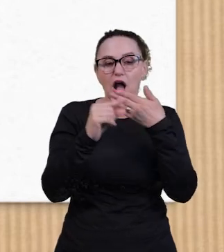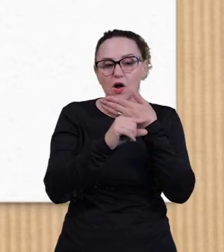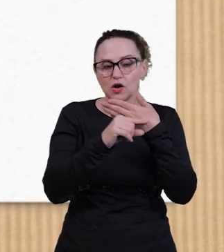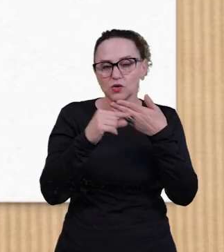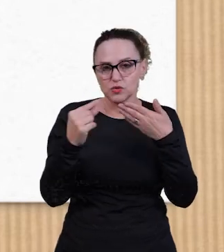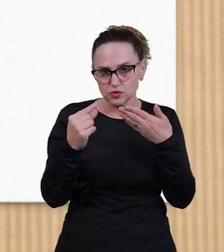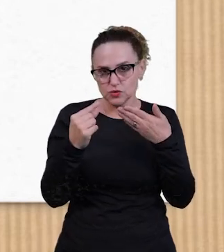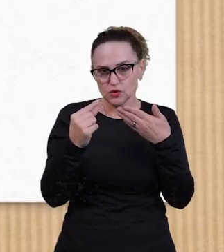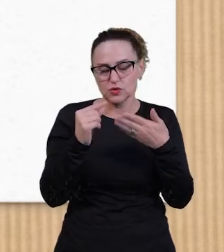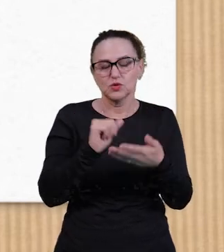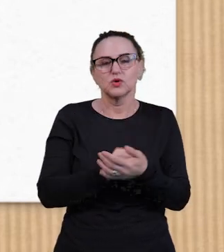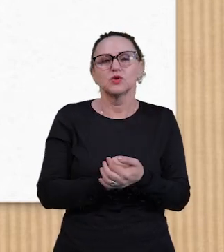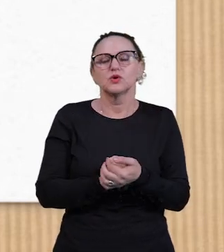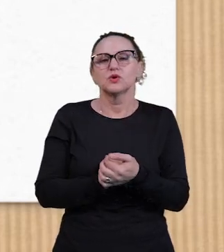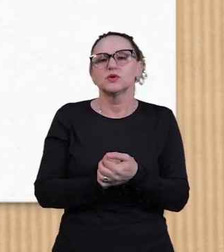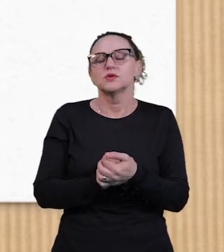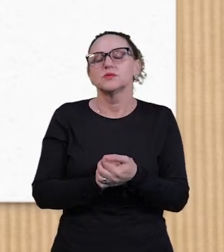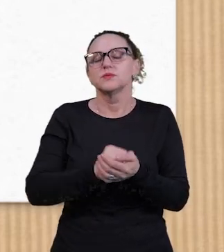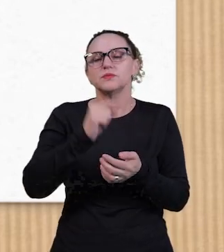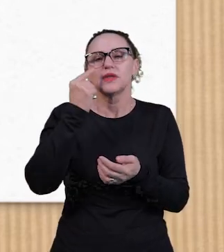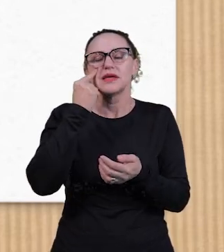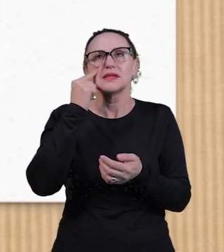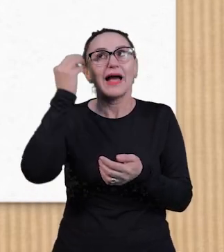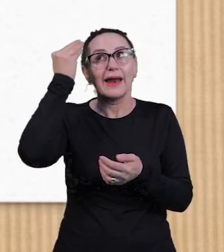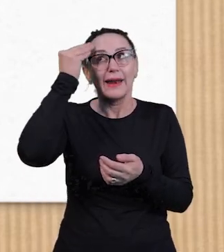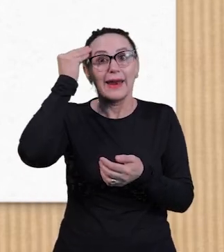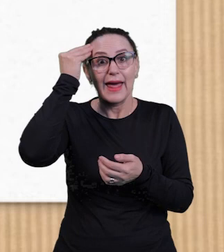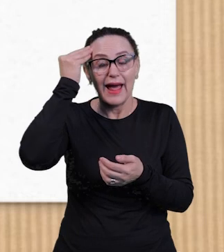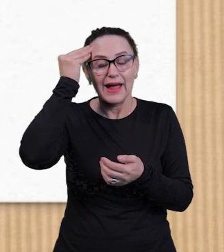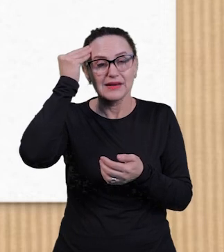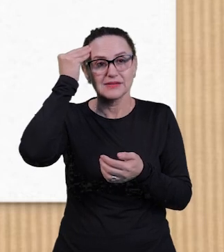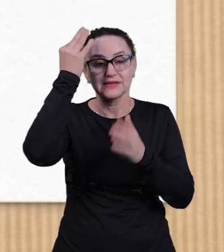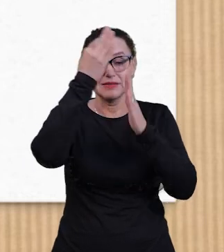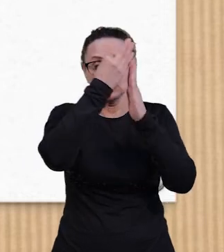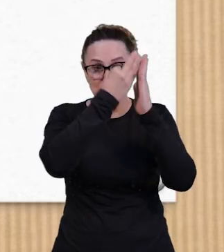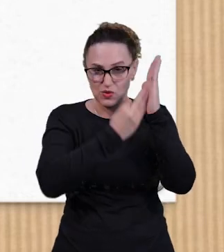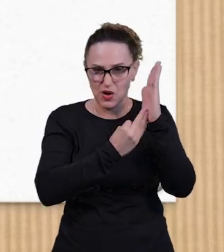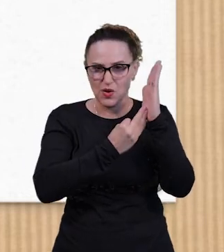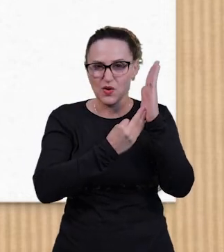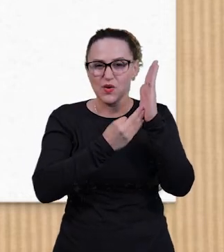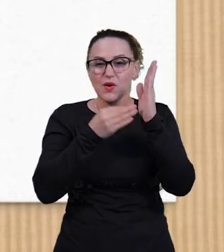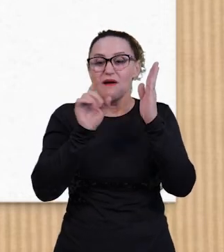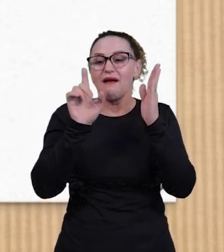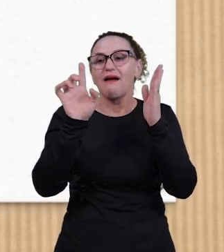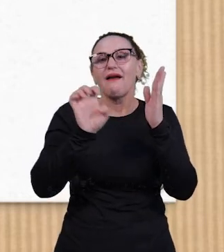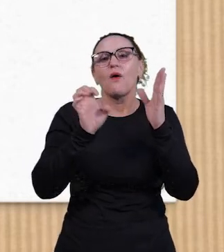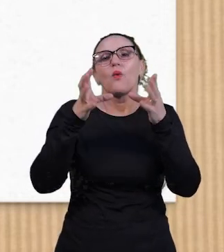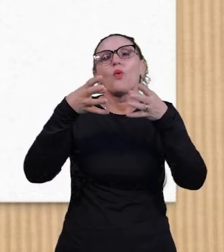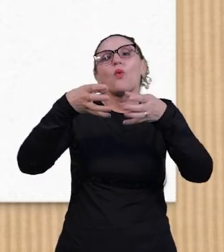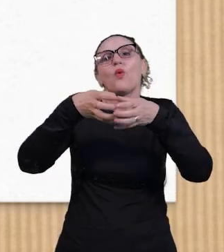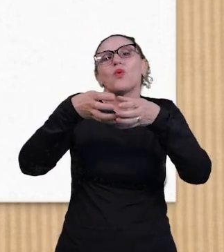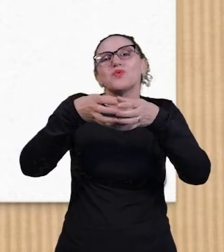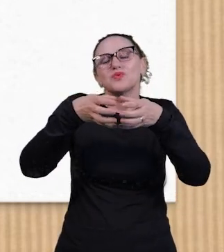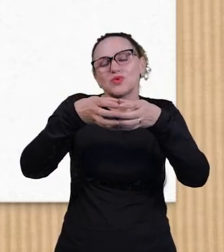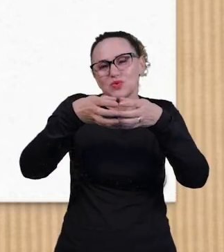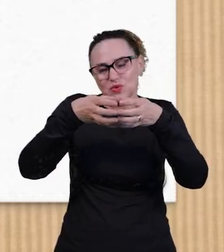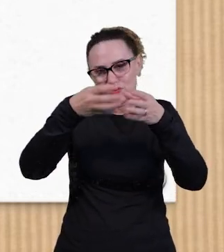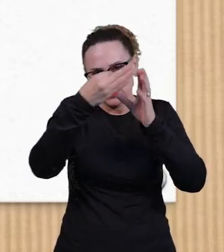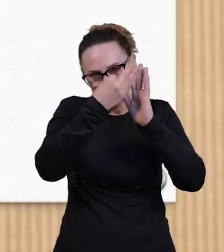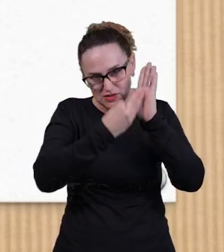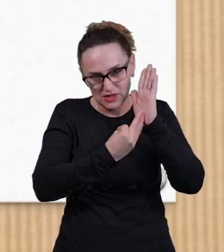complementares, por exemplo. A análise textual visa dar uma visão de conjunto do texto, permitir